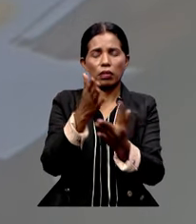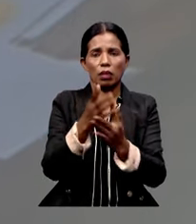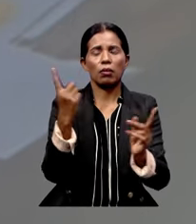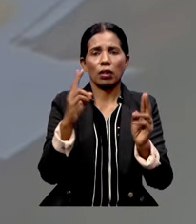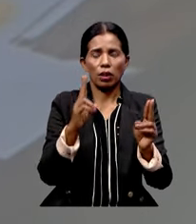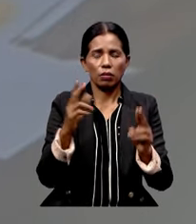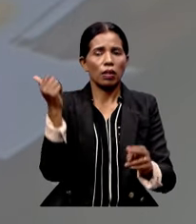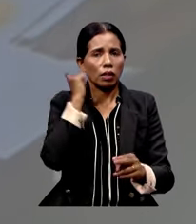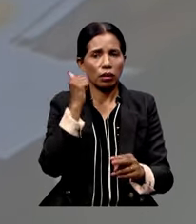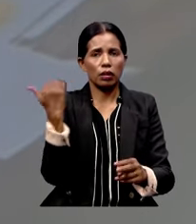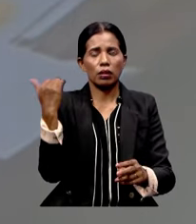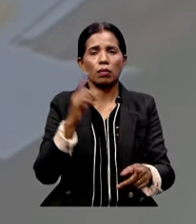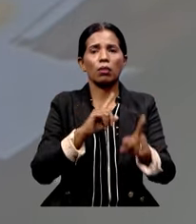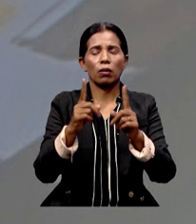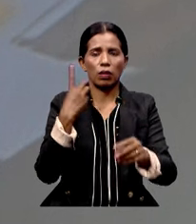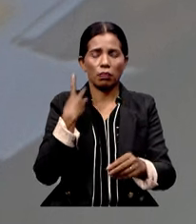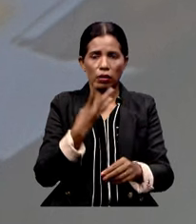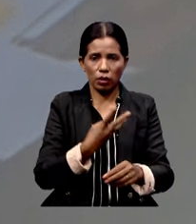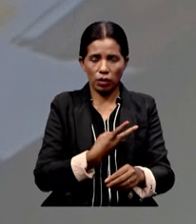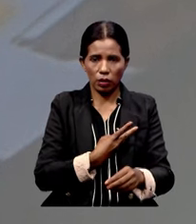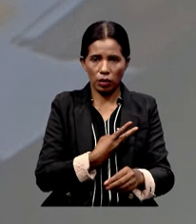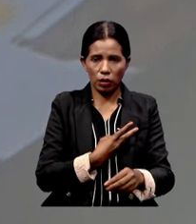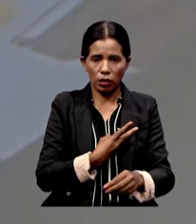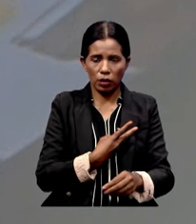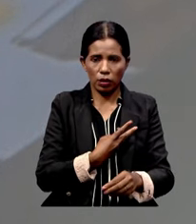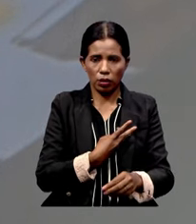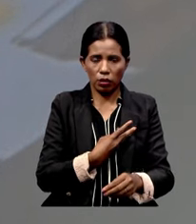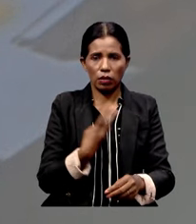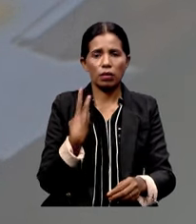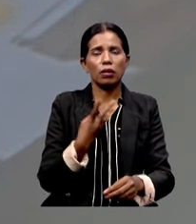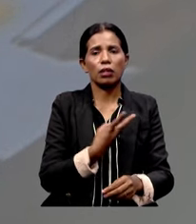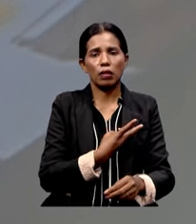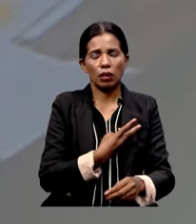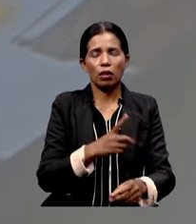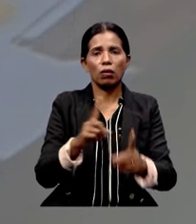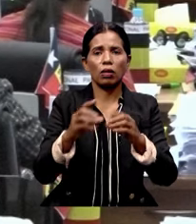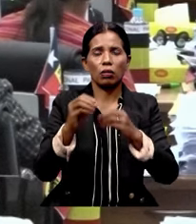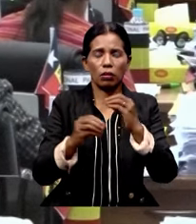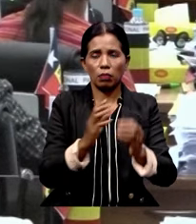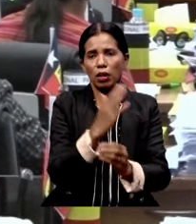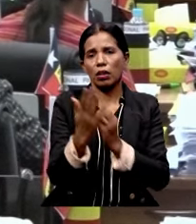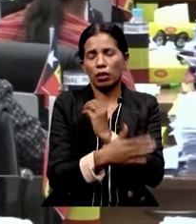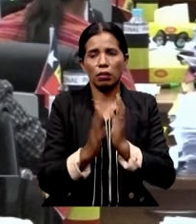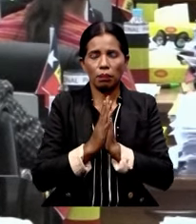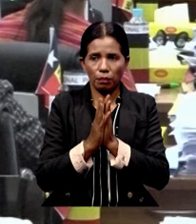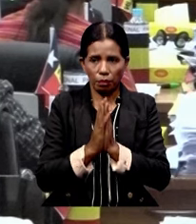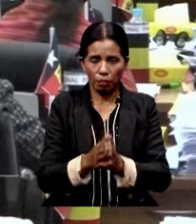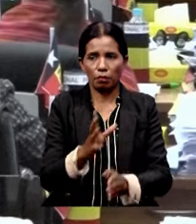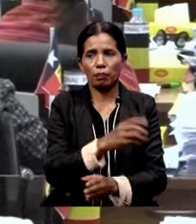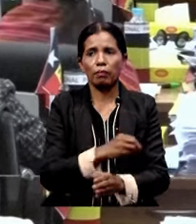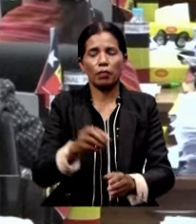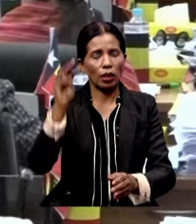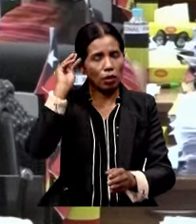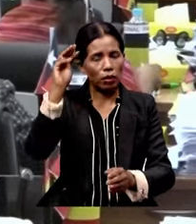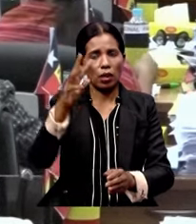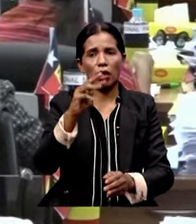mas agora Sira, mas ela protesta, para tenha posição, para interferência, para Myanmar. Mas bem, há também preocupação, Hirak, né, ministro